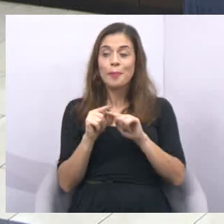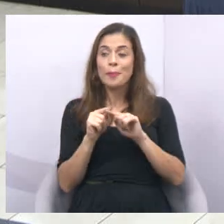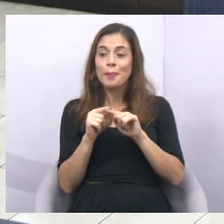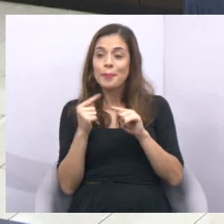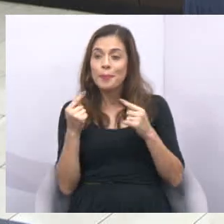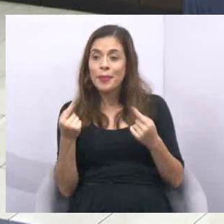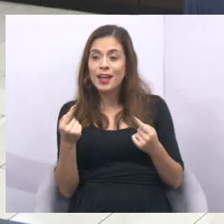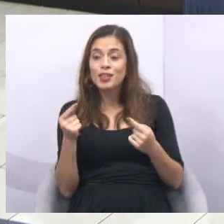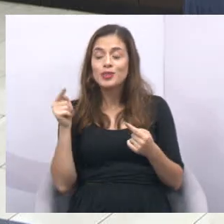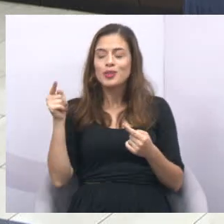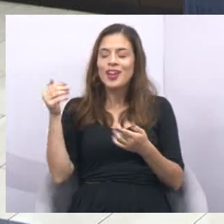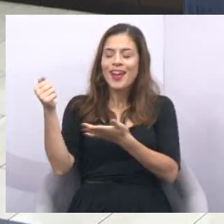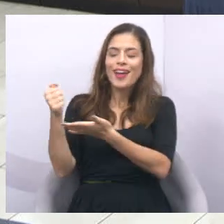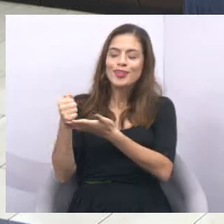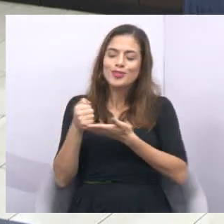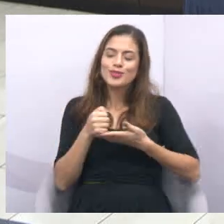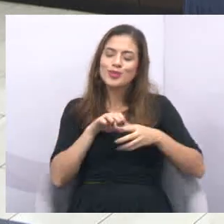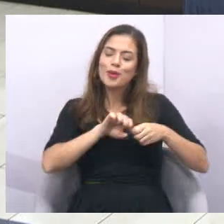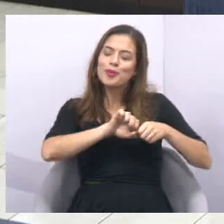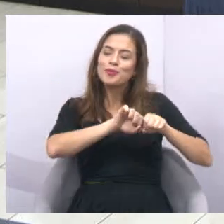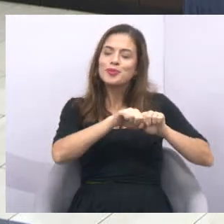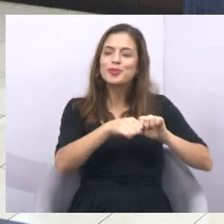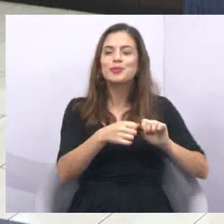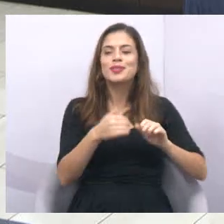mas o que ele contribuiu na minha formação.